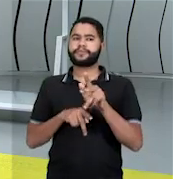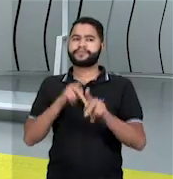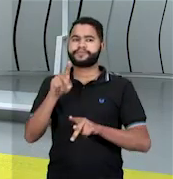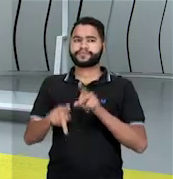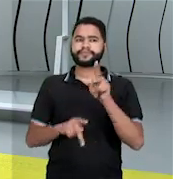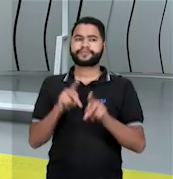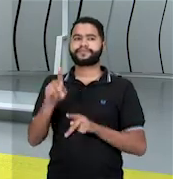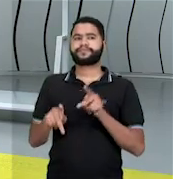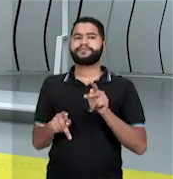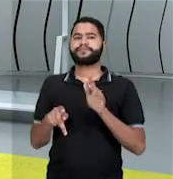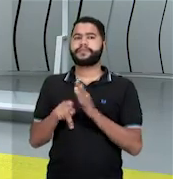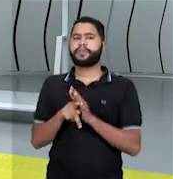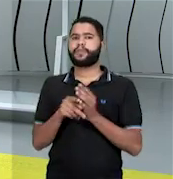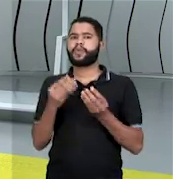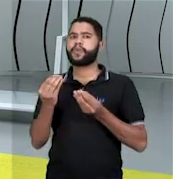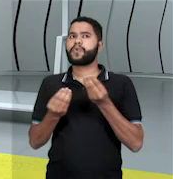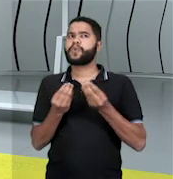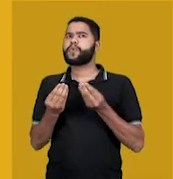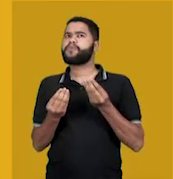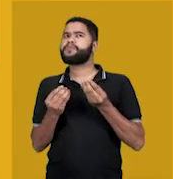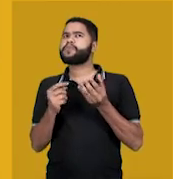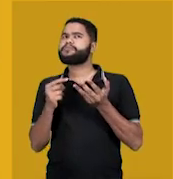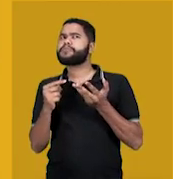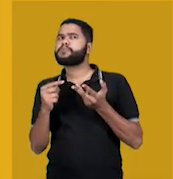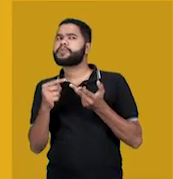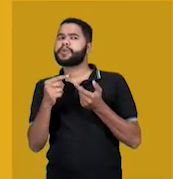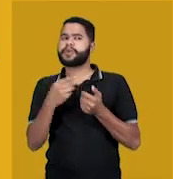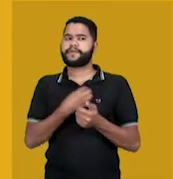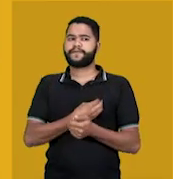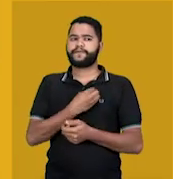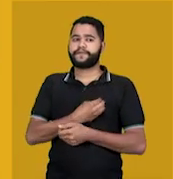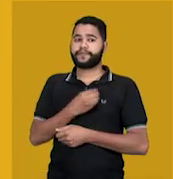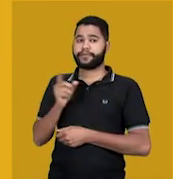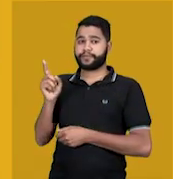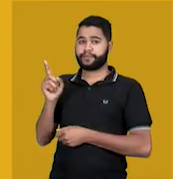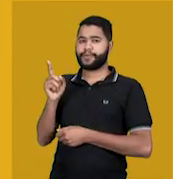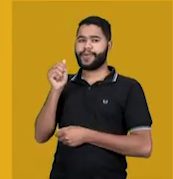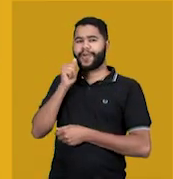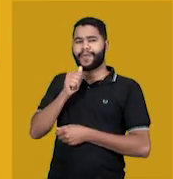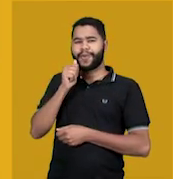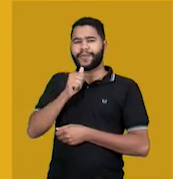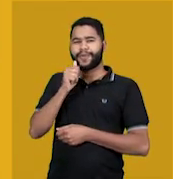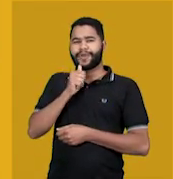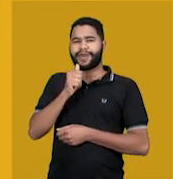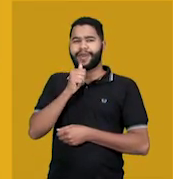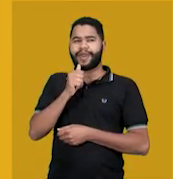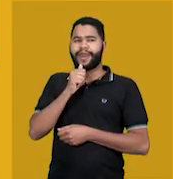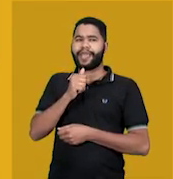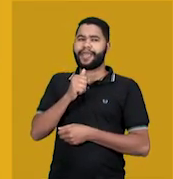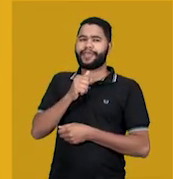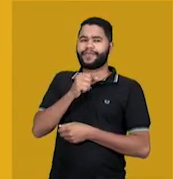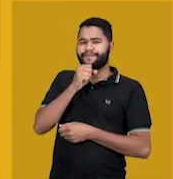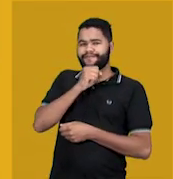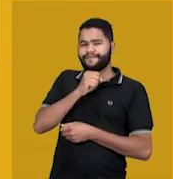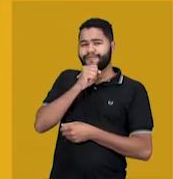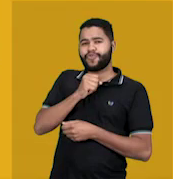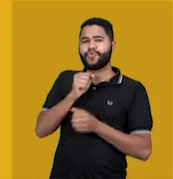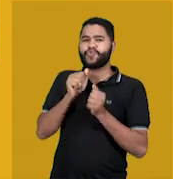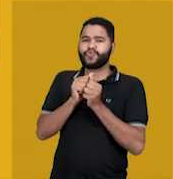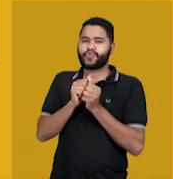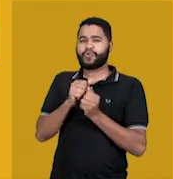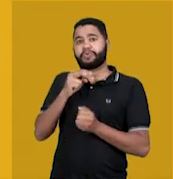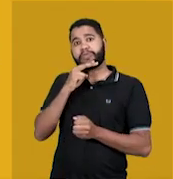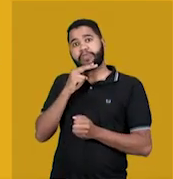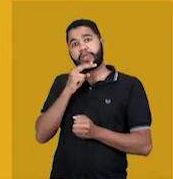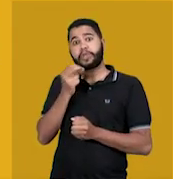populacional, a chamada expectativa de vida, Então, aqui nós temos uma imagem ali de uma senhora, pode ser sua neta, uma bisneta, ou seja,